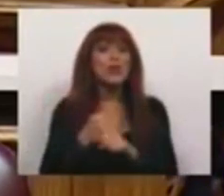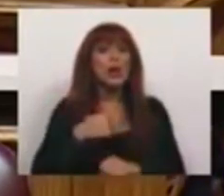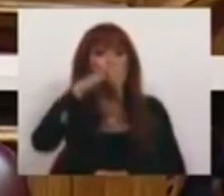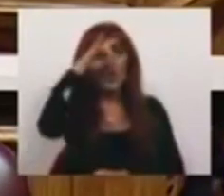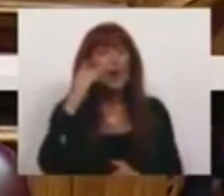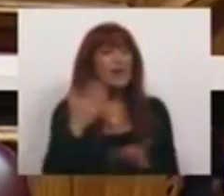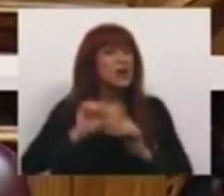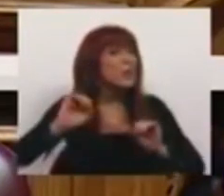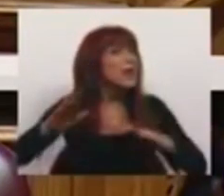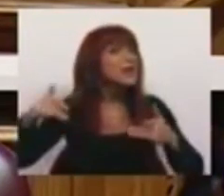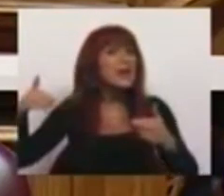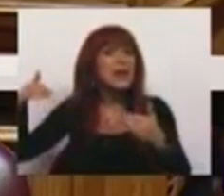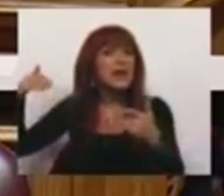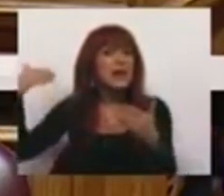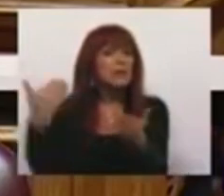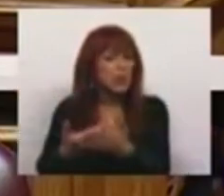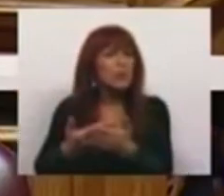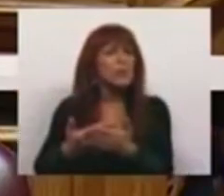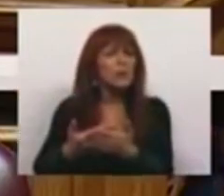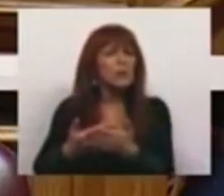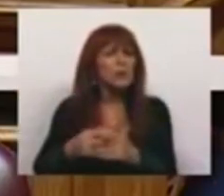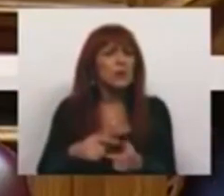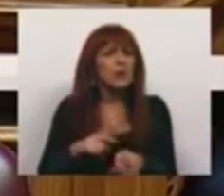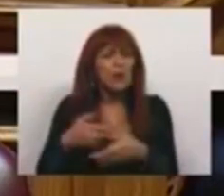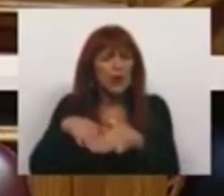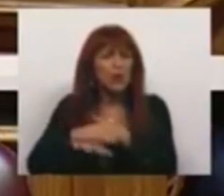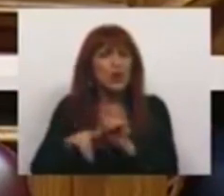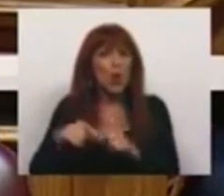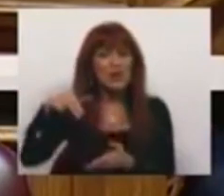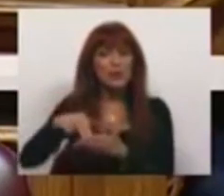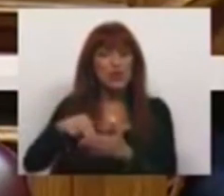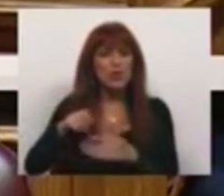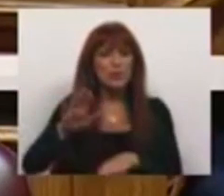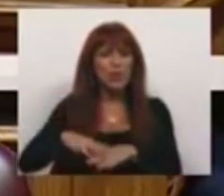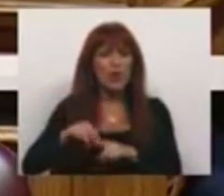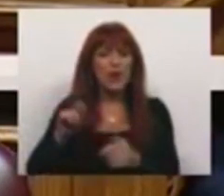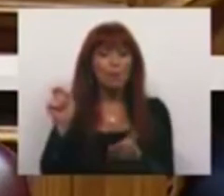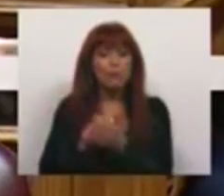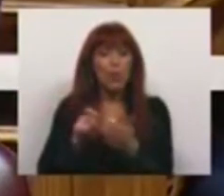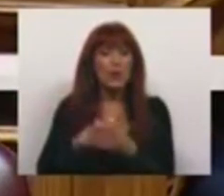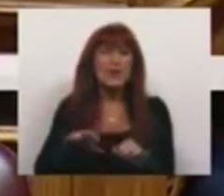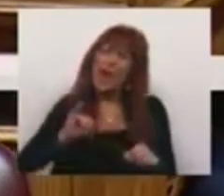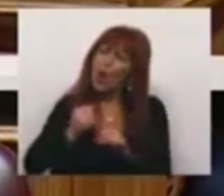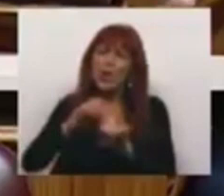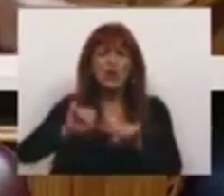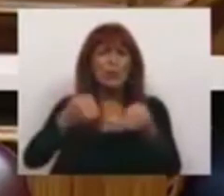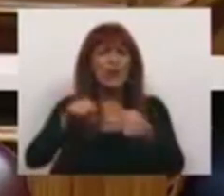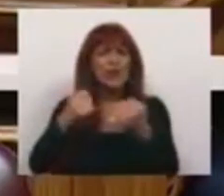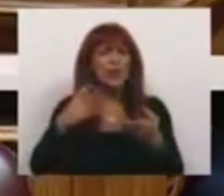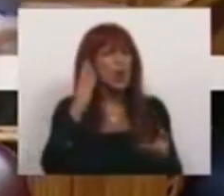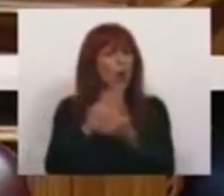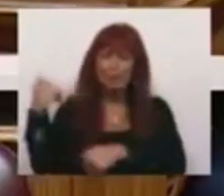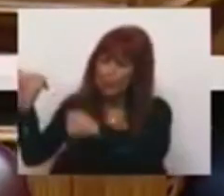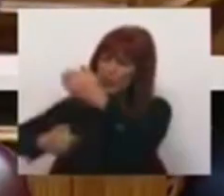recordo, desde o início. E reservou, claro, a sua posição sobre este ponto, como outros partidos ao longo do processo